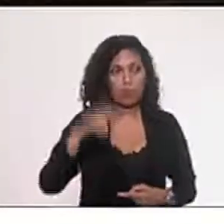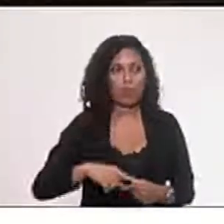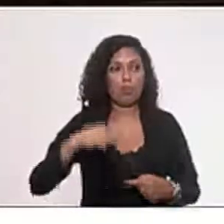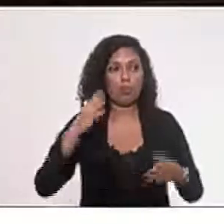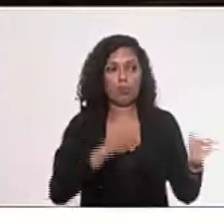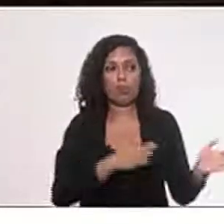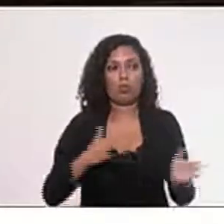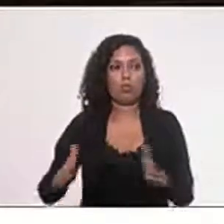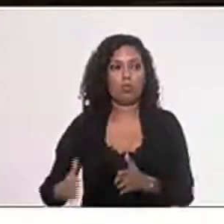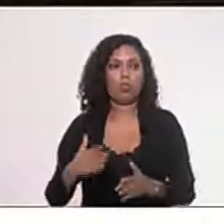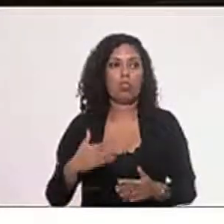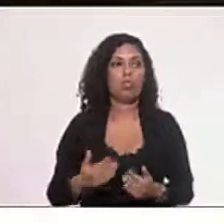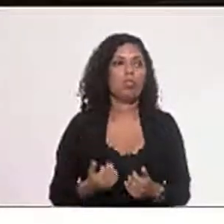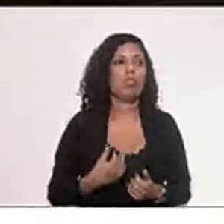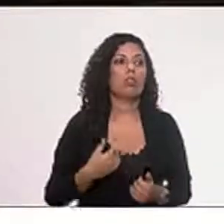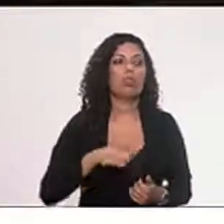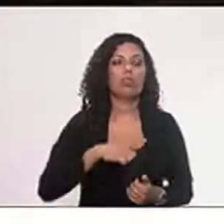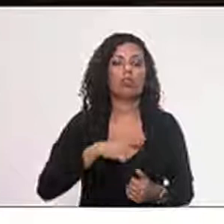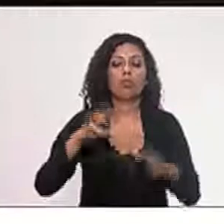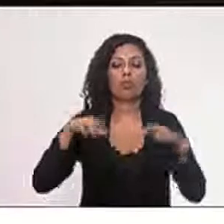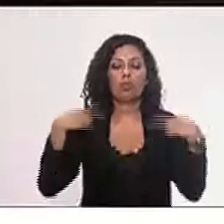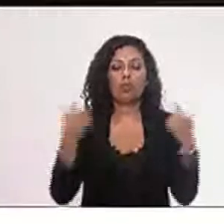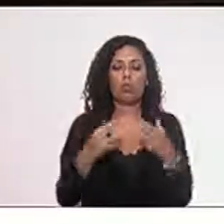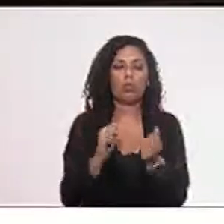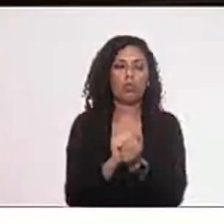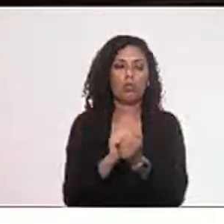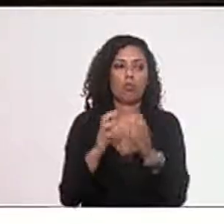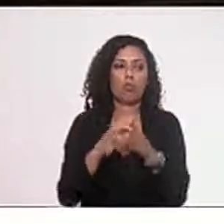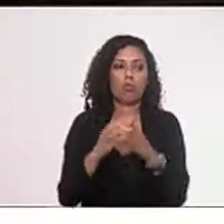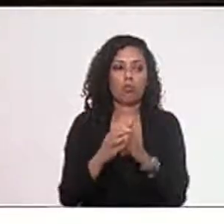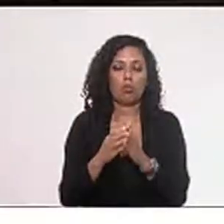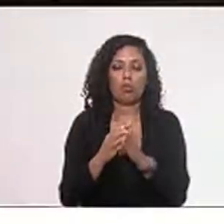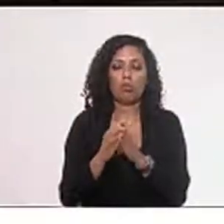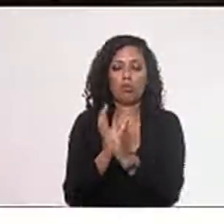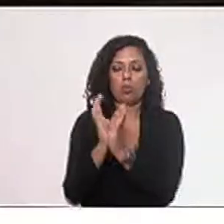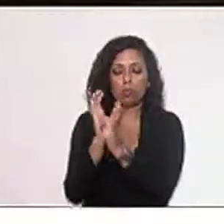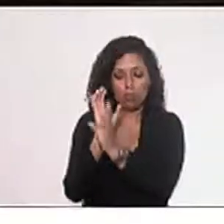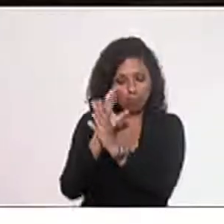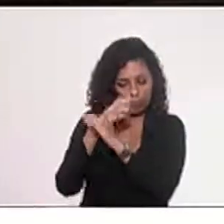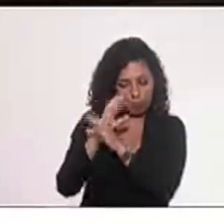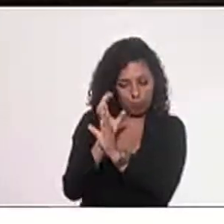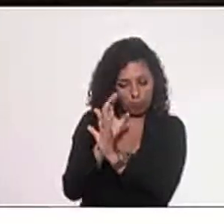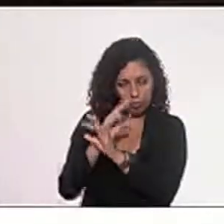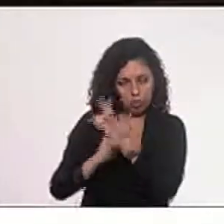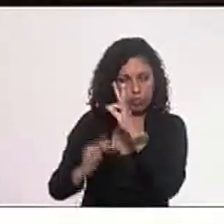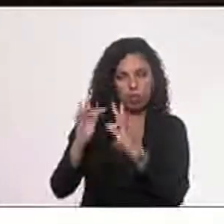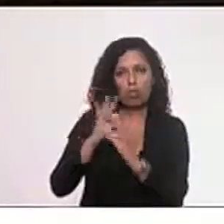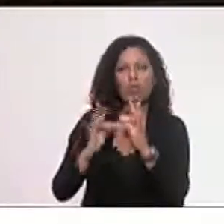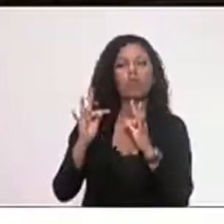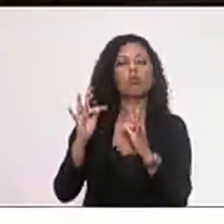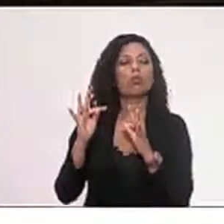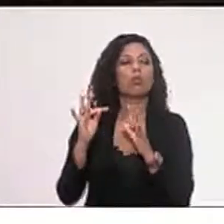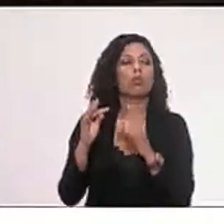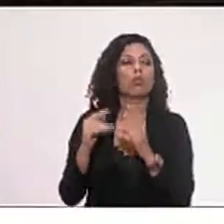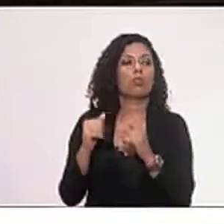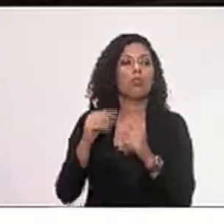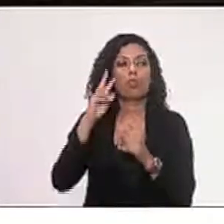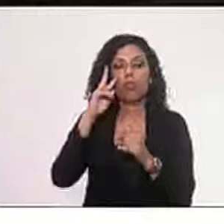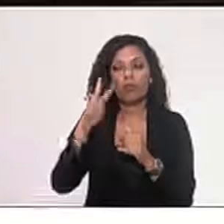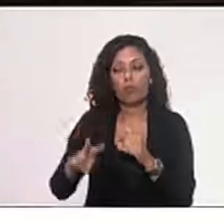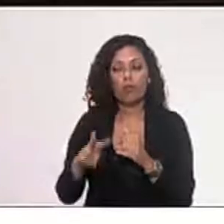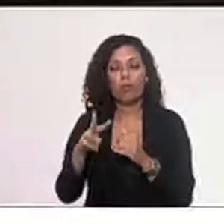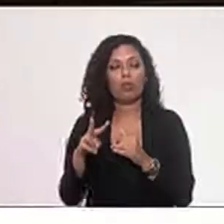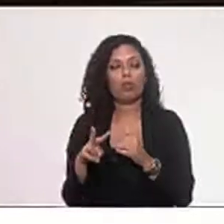eu presidi uma audiência pública na comissão de ciência e tecnologia sobre a ofensiva